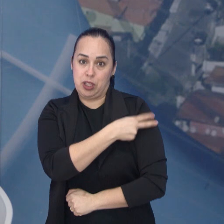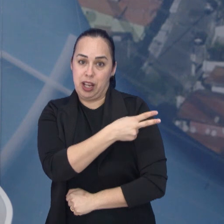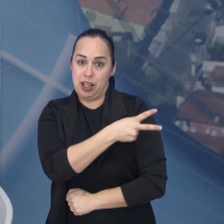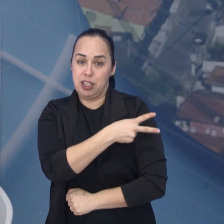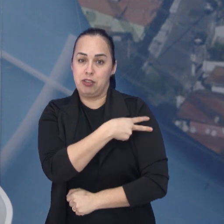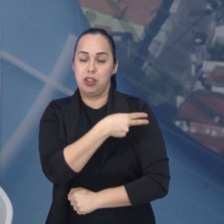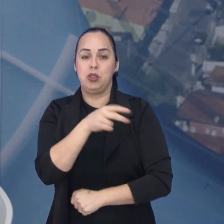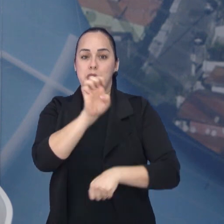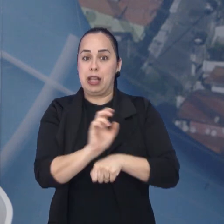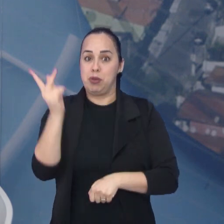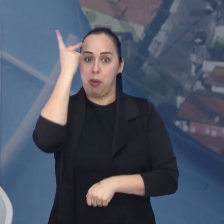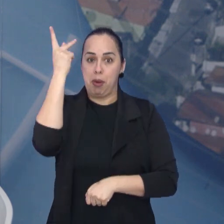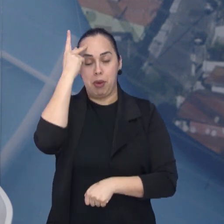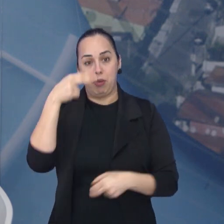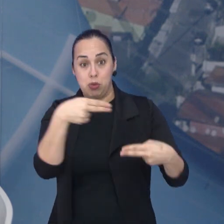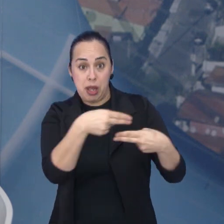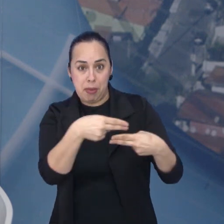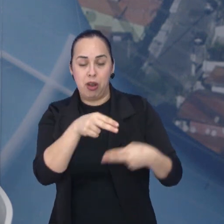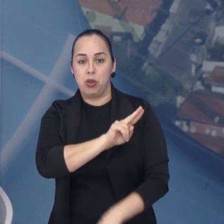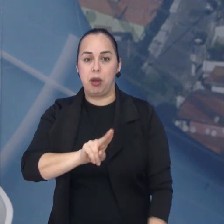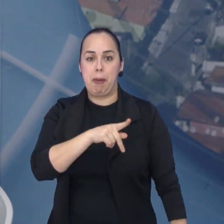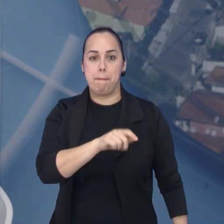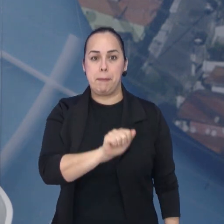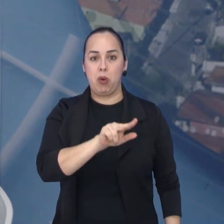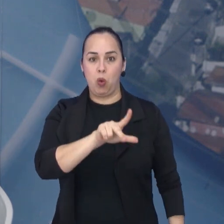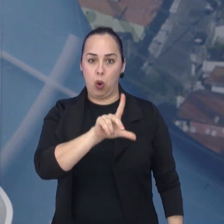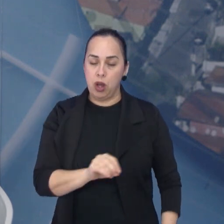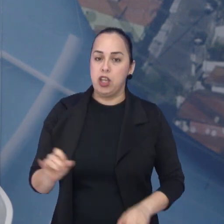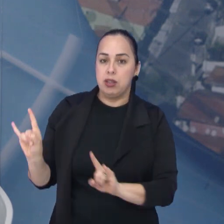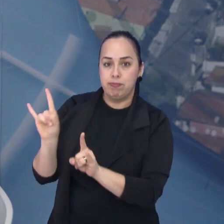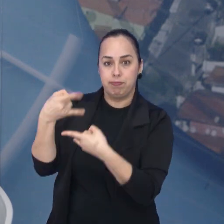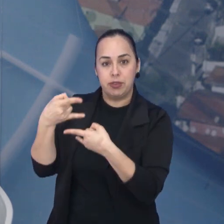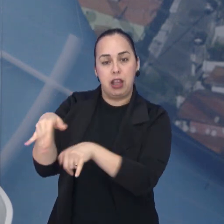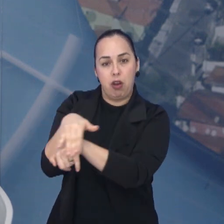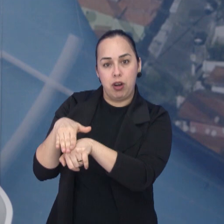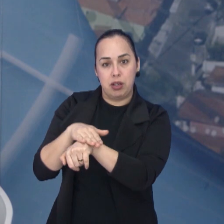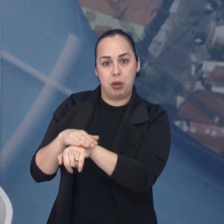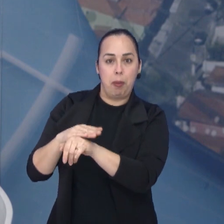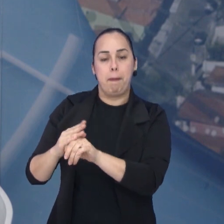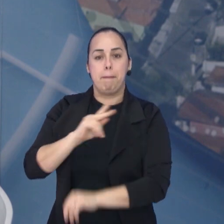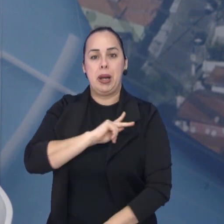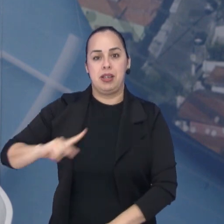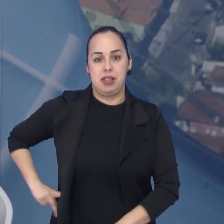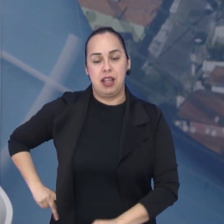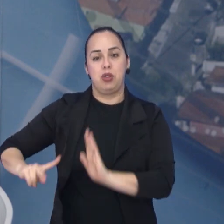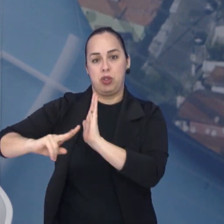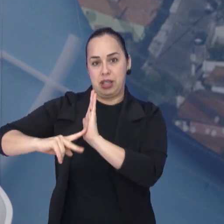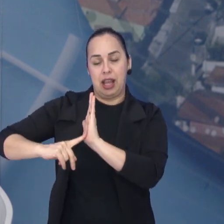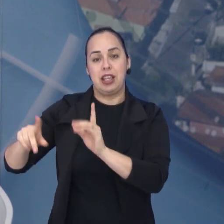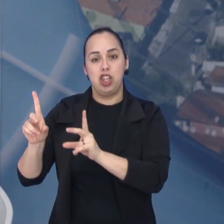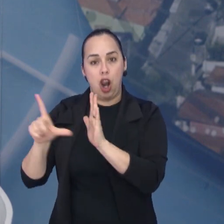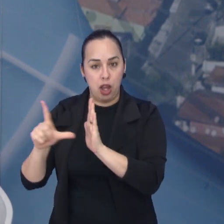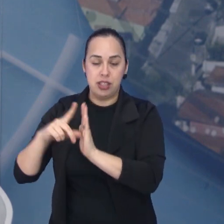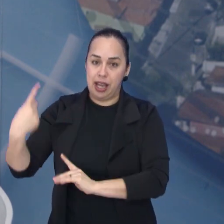do Sebrae São Paulo, o Paulo Sereda, e de forma remota estamos conversando com o presidente do Sincomércio aqui da